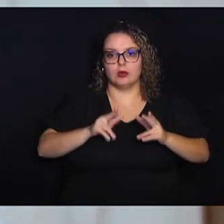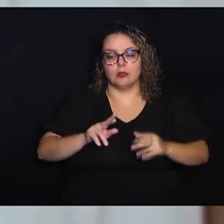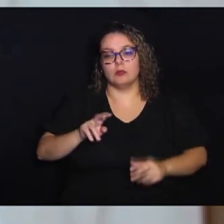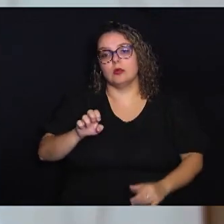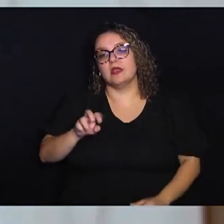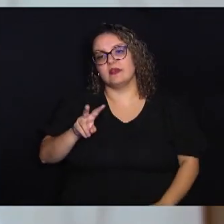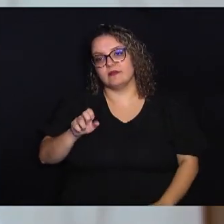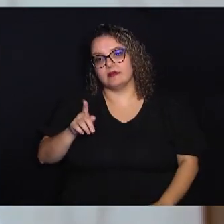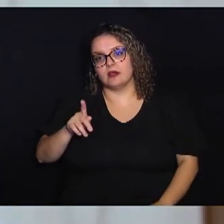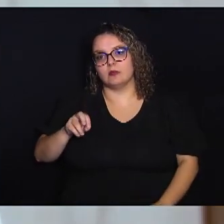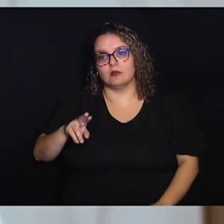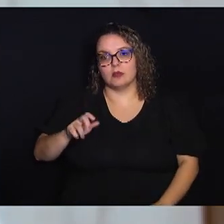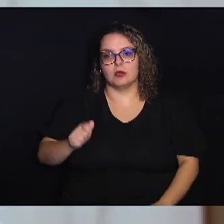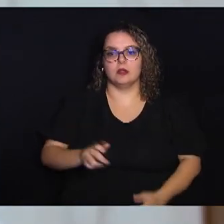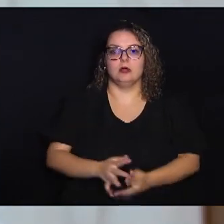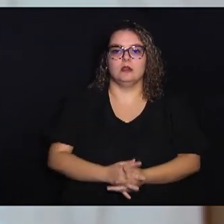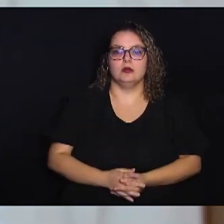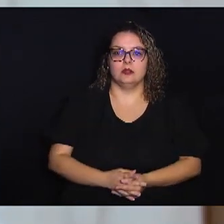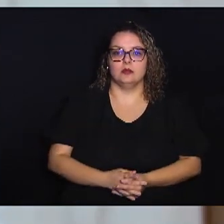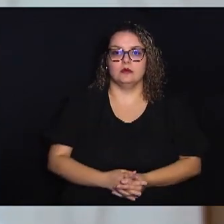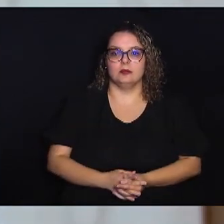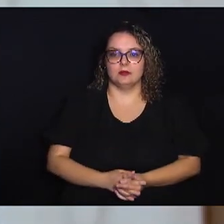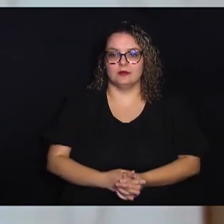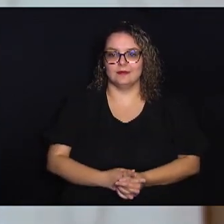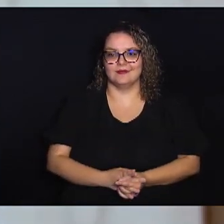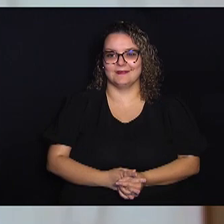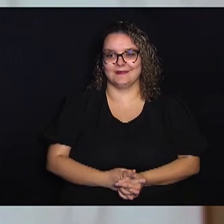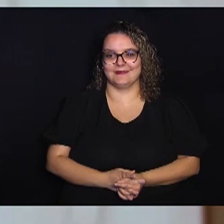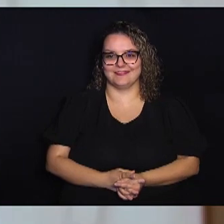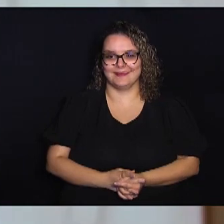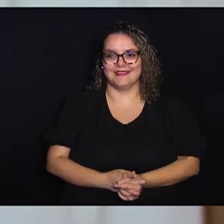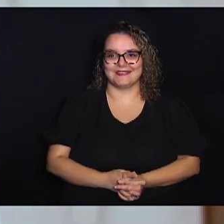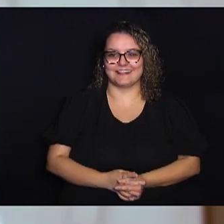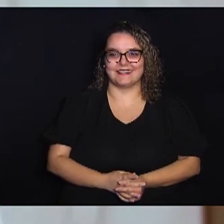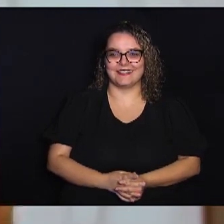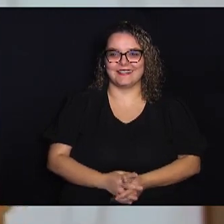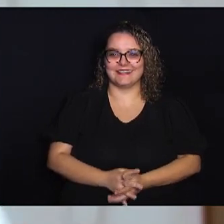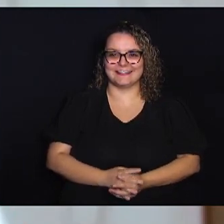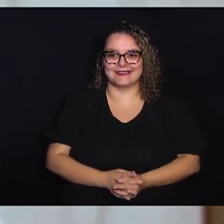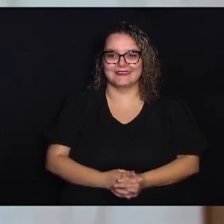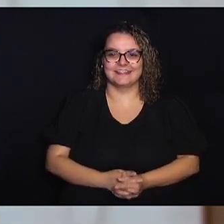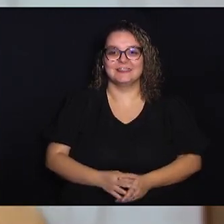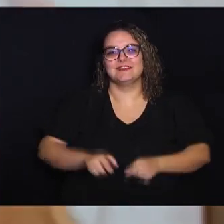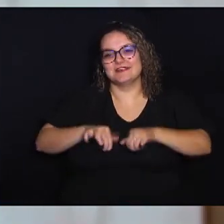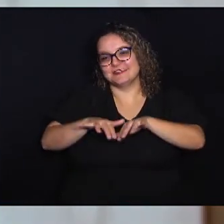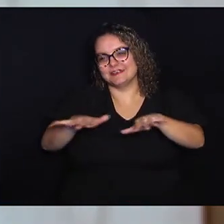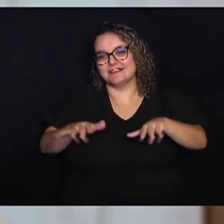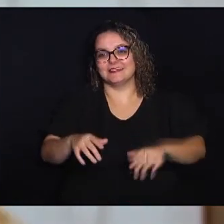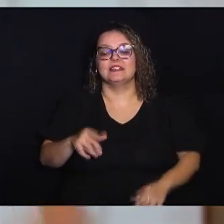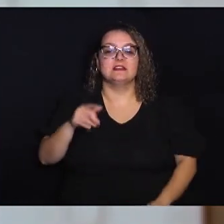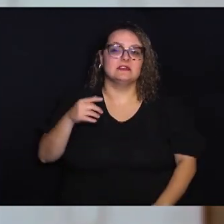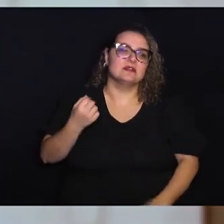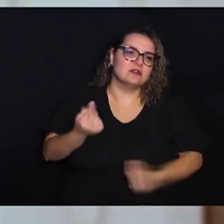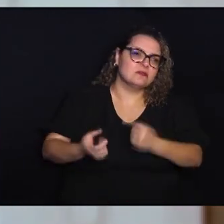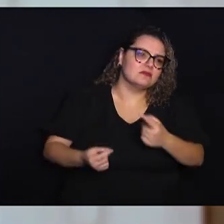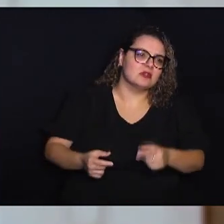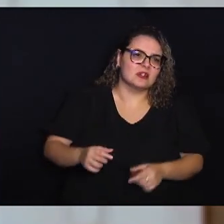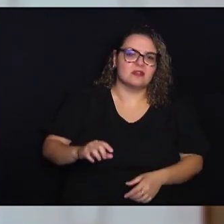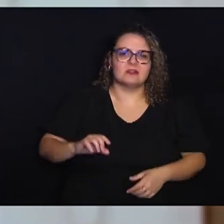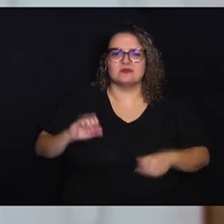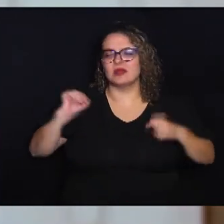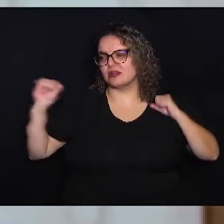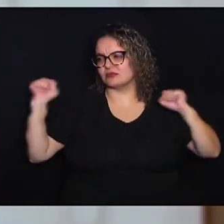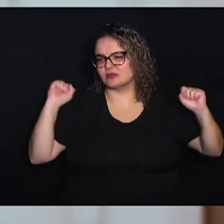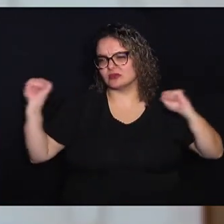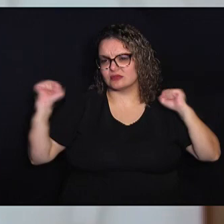evapora das roupas que a gente coloca no varal para secar. Então tem gente que não gosta de colocar toalha e por aí vai.